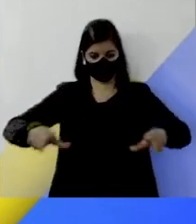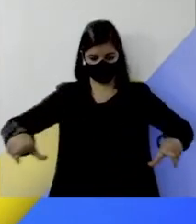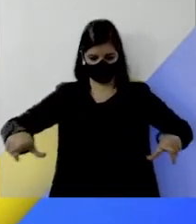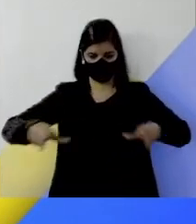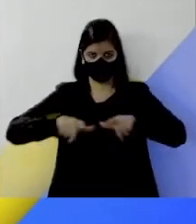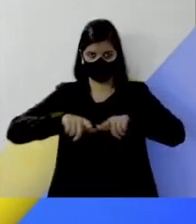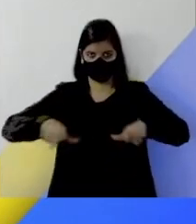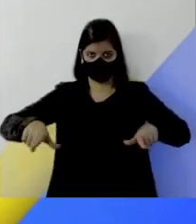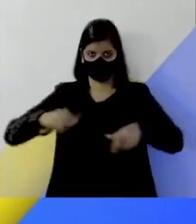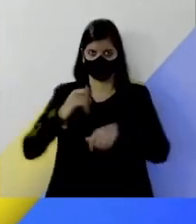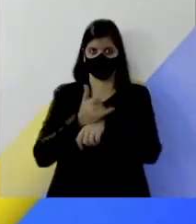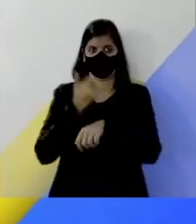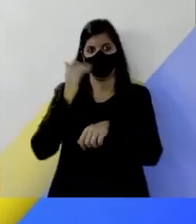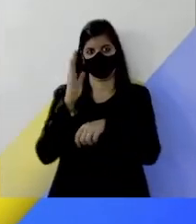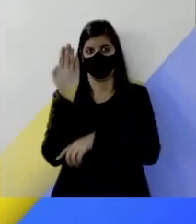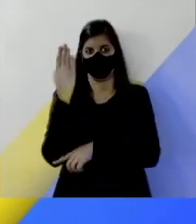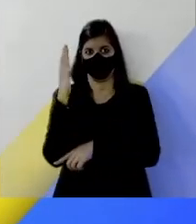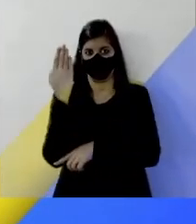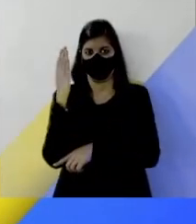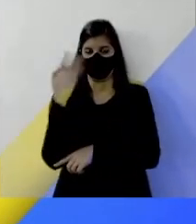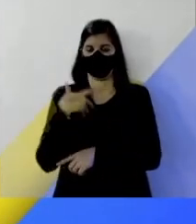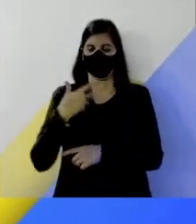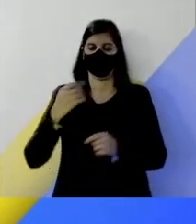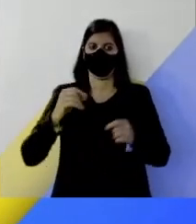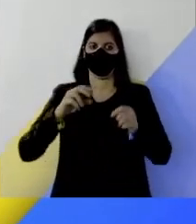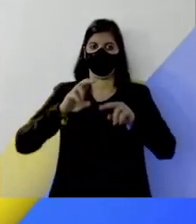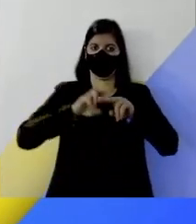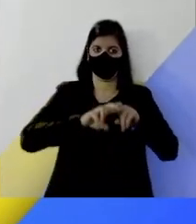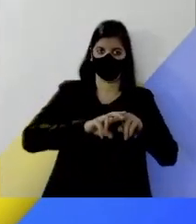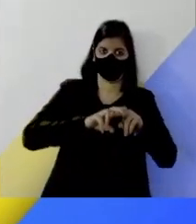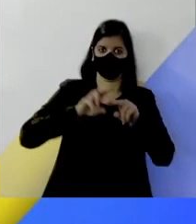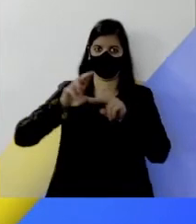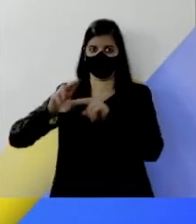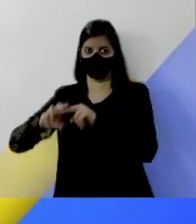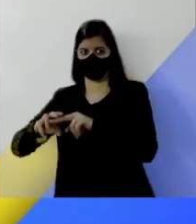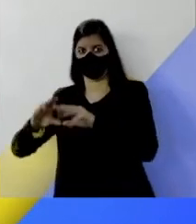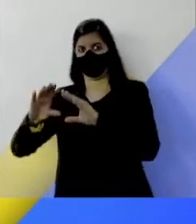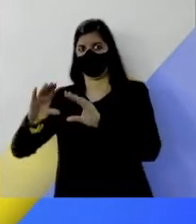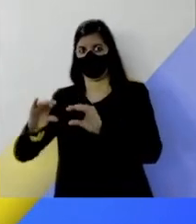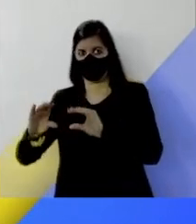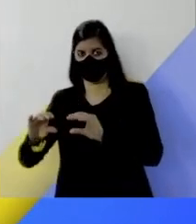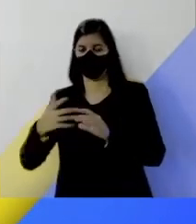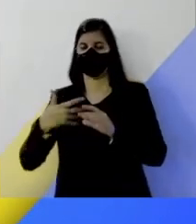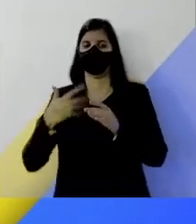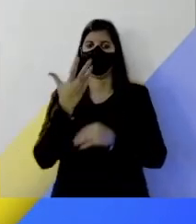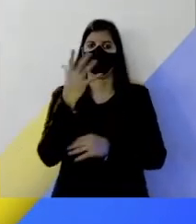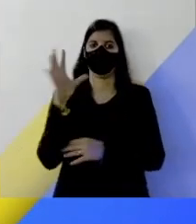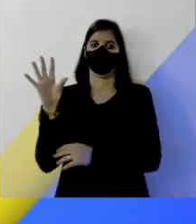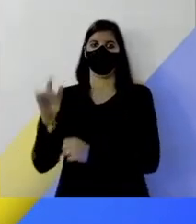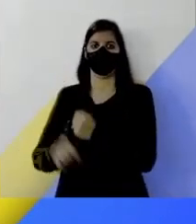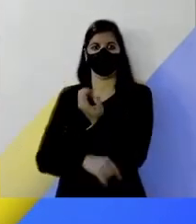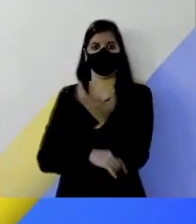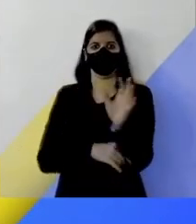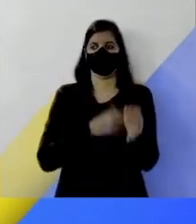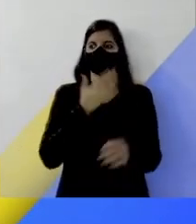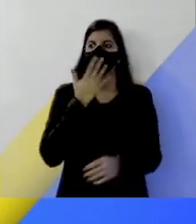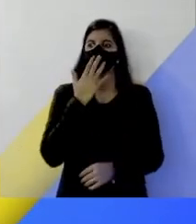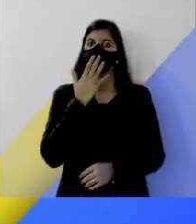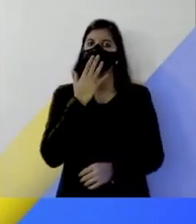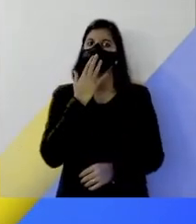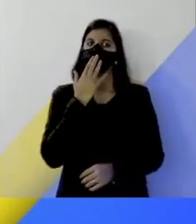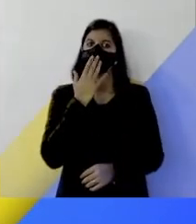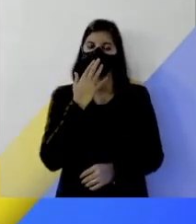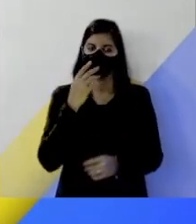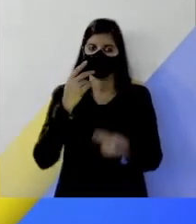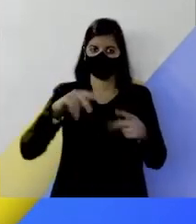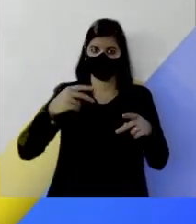como madeira, a distribuição do mobiliário, a distribuição da vegetação, as cores do tecido, né, das texturas,